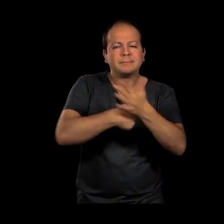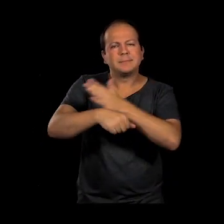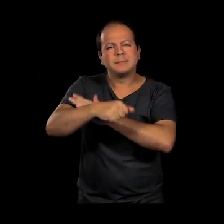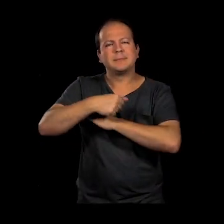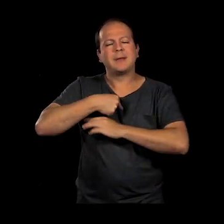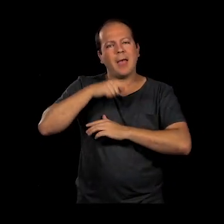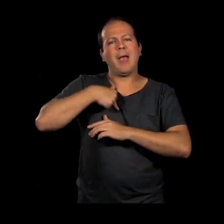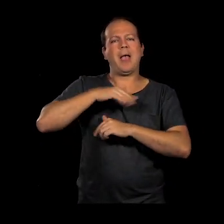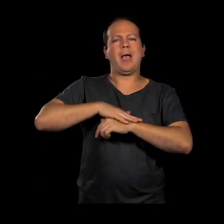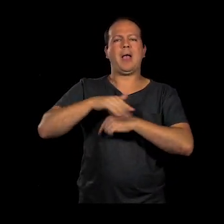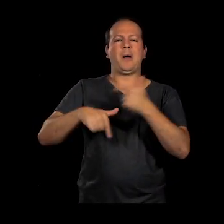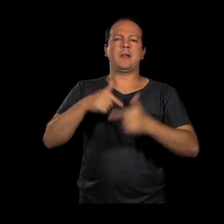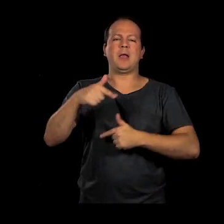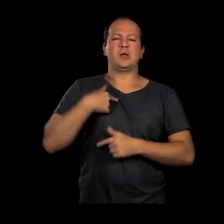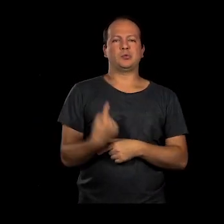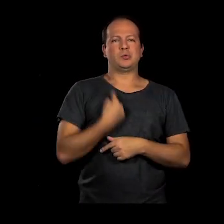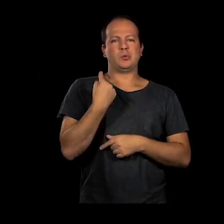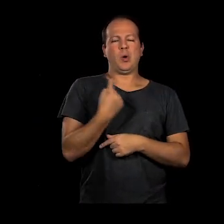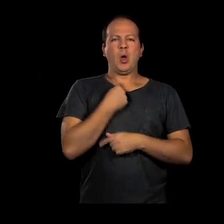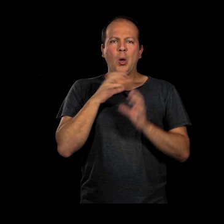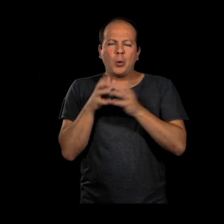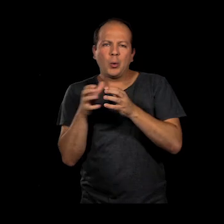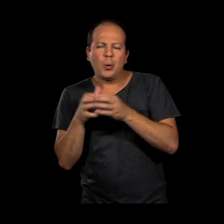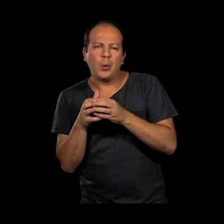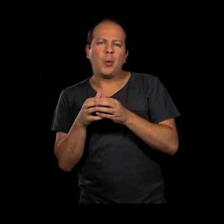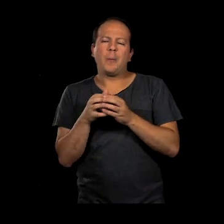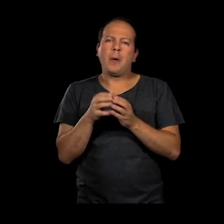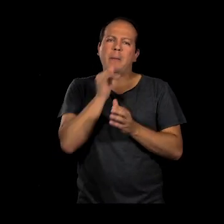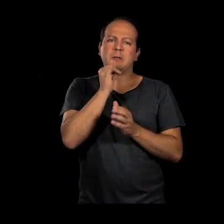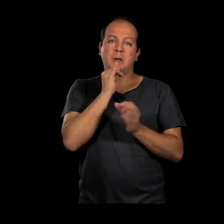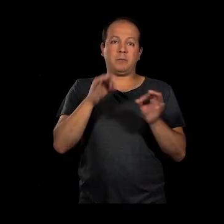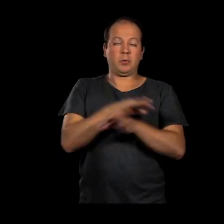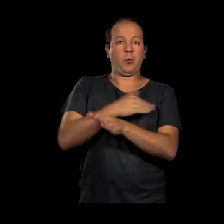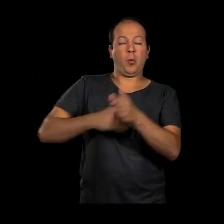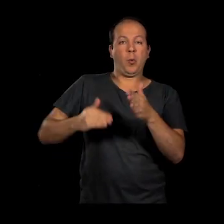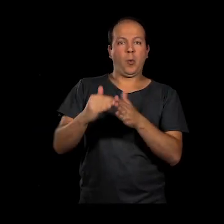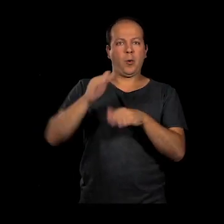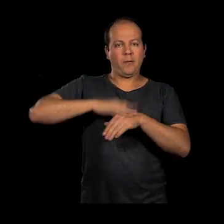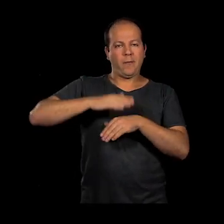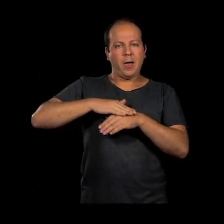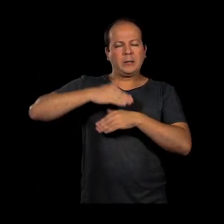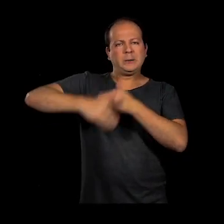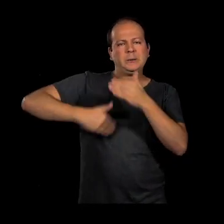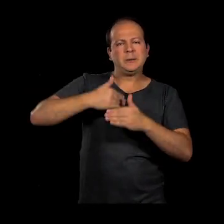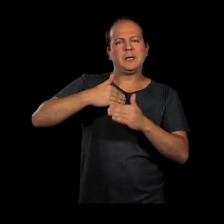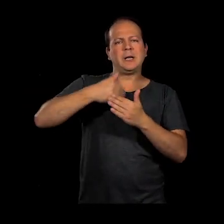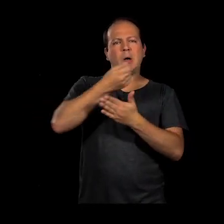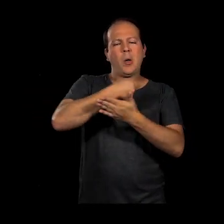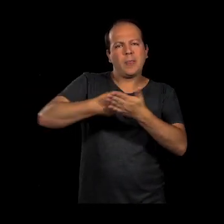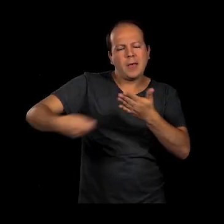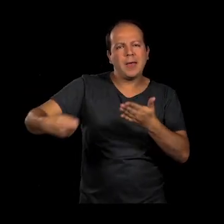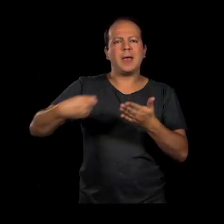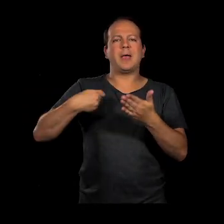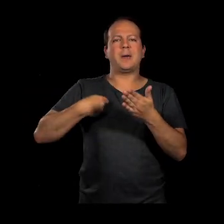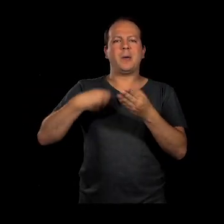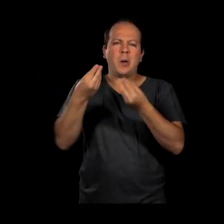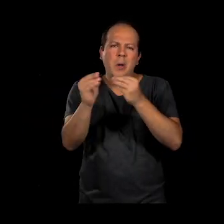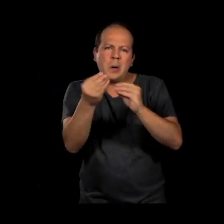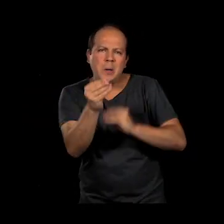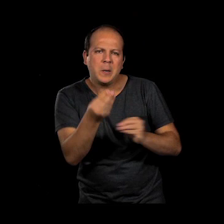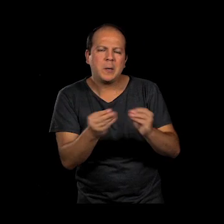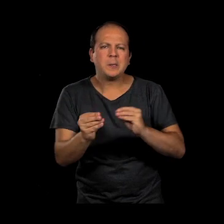uma coisa meio de trabalhar solo. Você trabalha com equipe pequena, você faz meio que quase tudo, é por isso que a gente acaba se envolvendo no roteiro, na